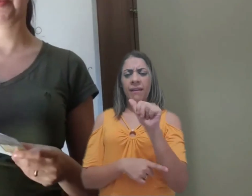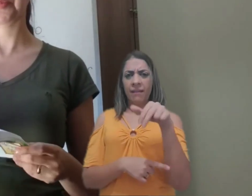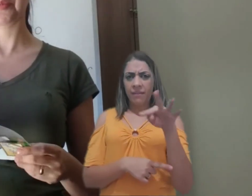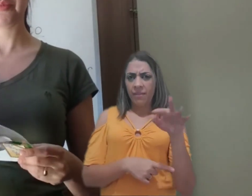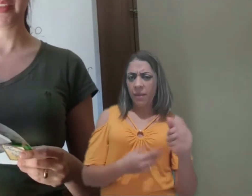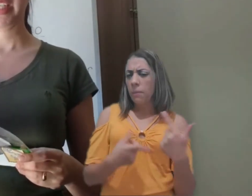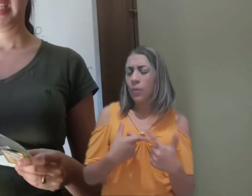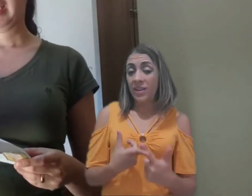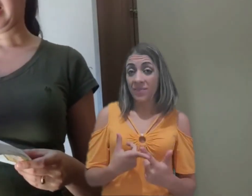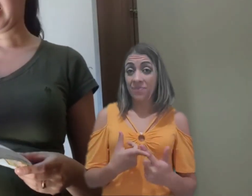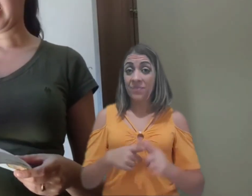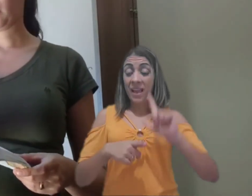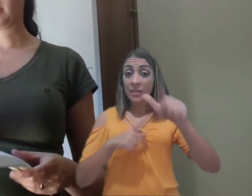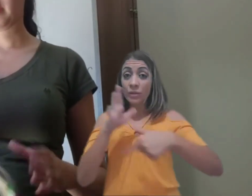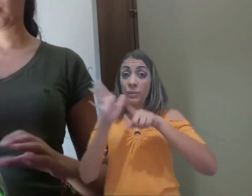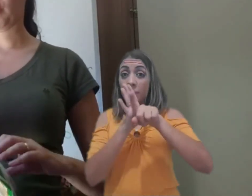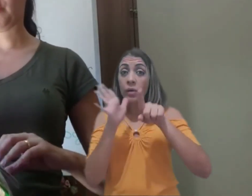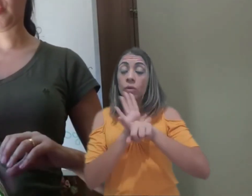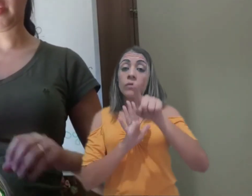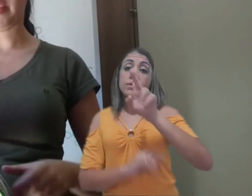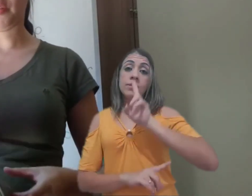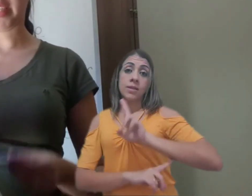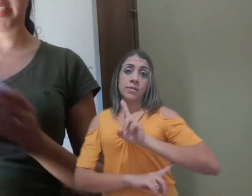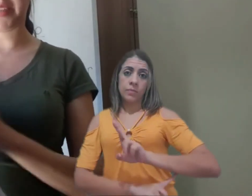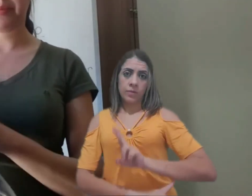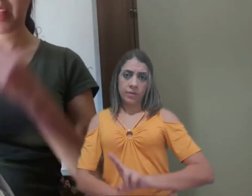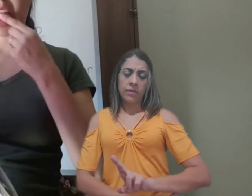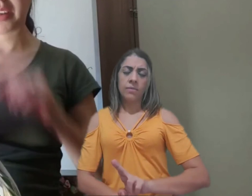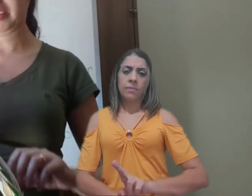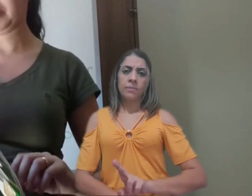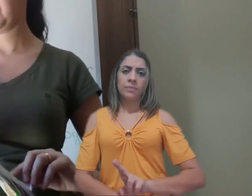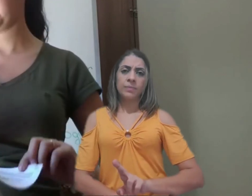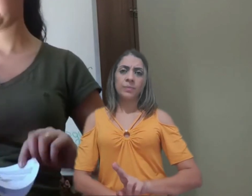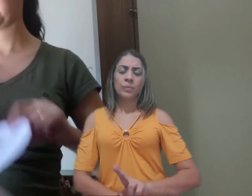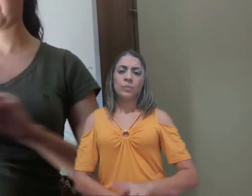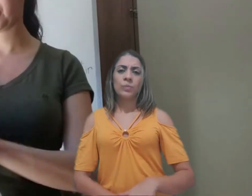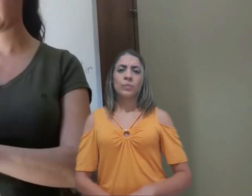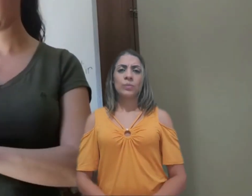bem? As outras questões que vocês irão fazer,